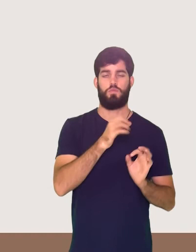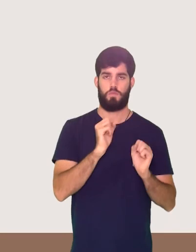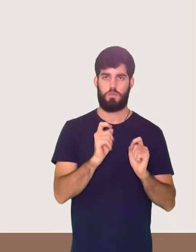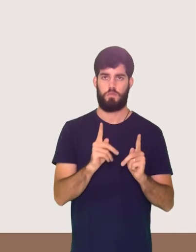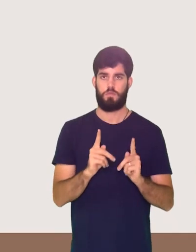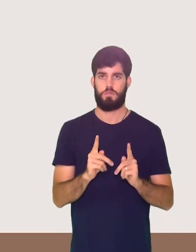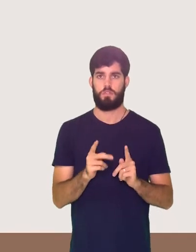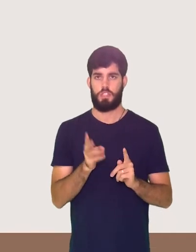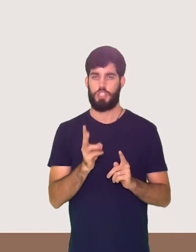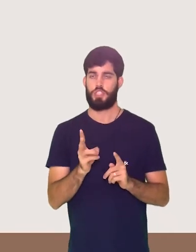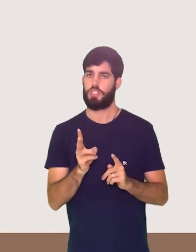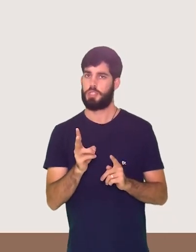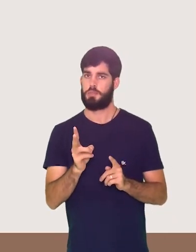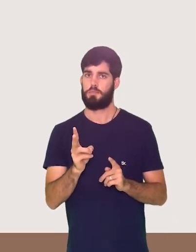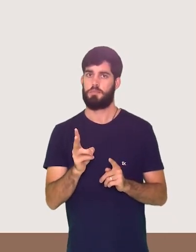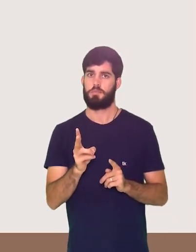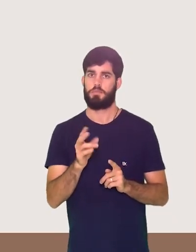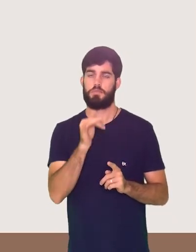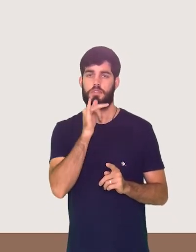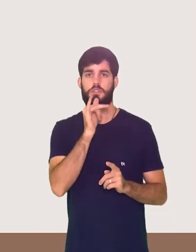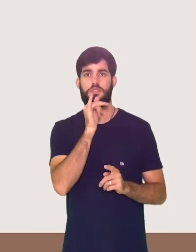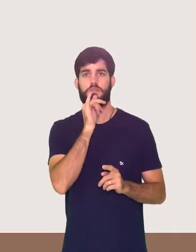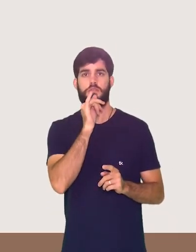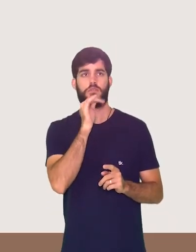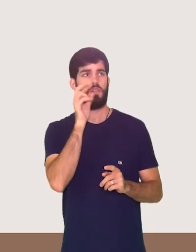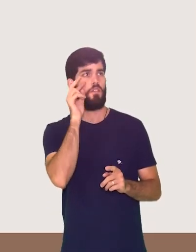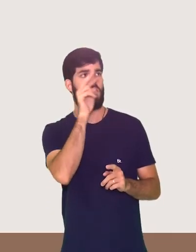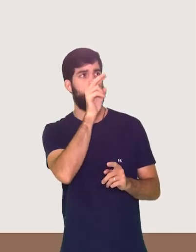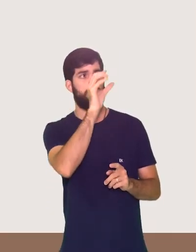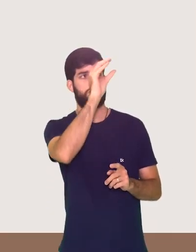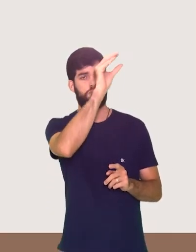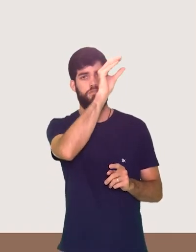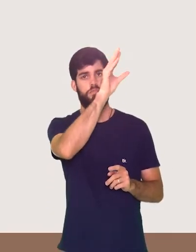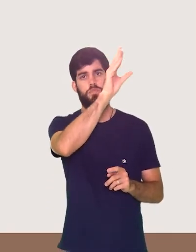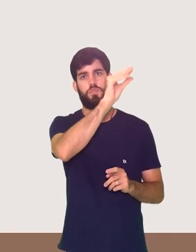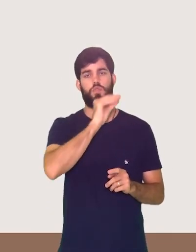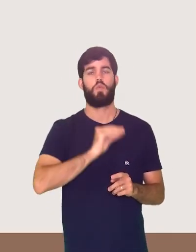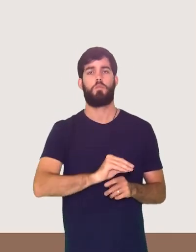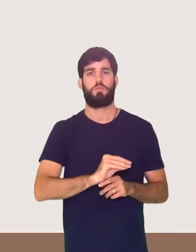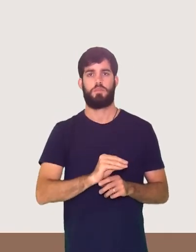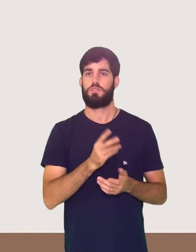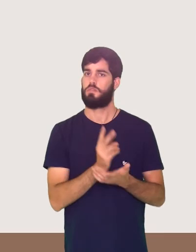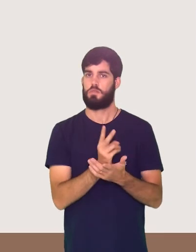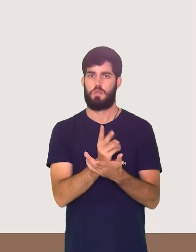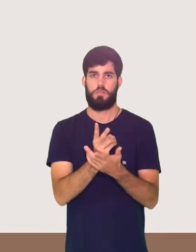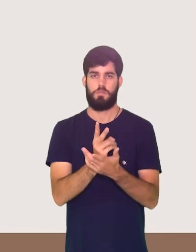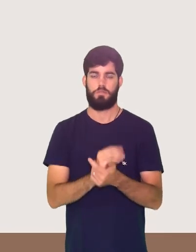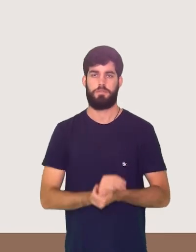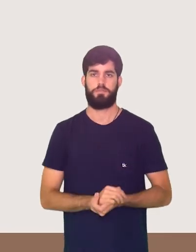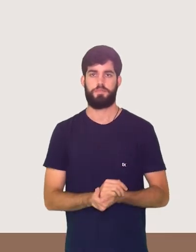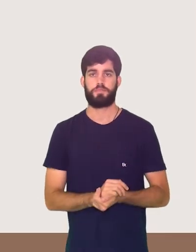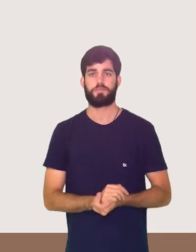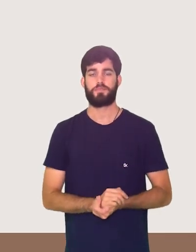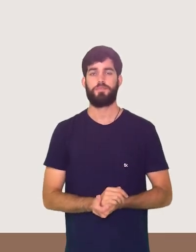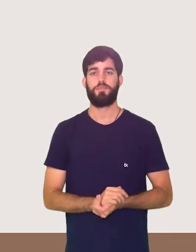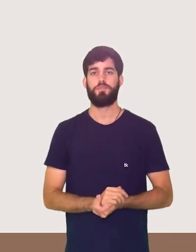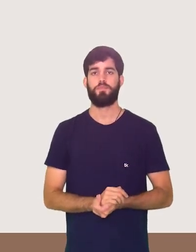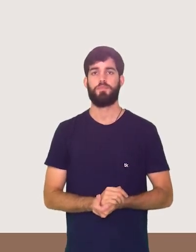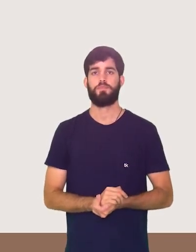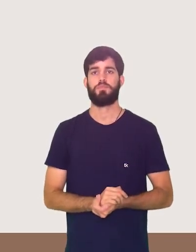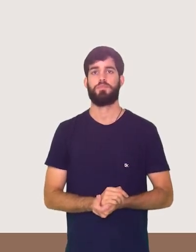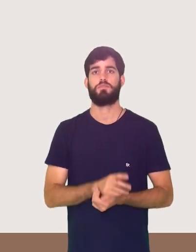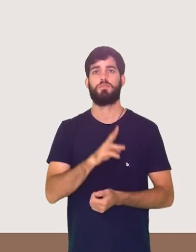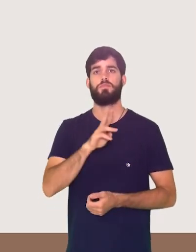já tinha combinado aqui que quando é um íon é a própria carga. Isso está na regra. Quando é um íon é a própria carga. E